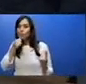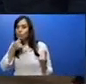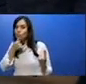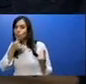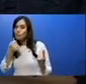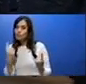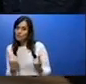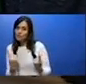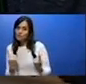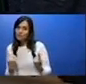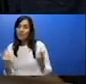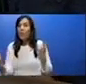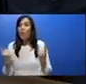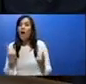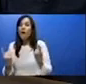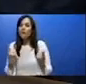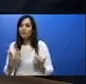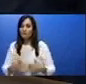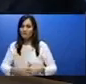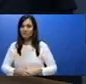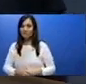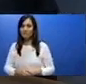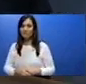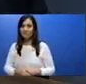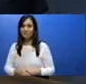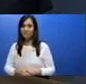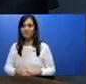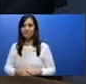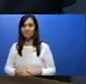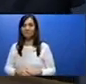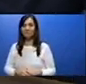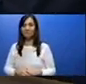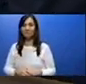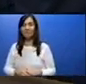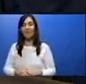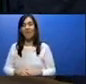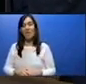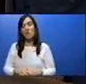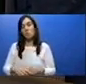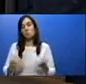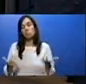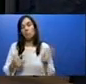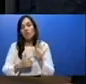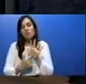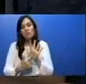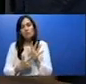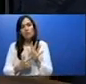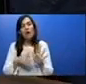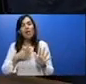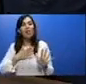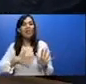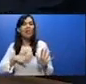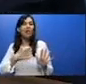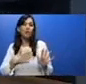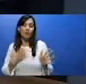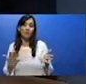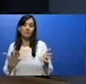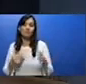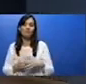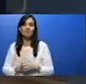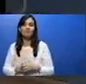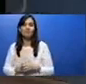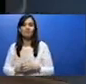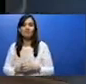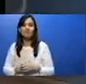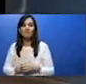é uma pintura triste, tá? É uma pintura assim que nos passa tranquilidade, ela está até sorrindo. Mas